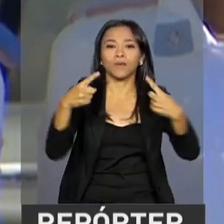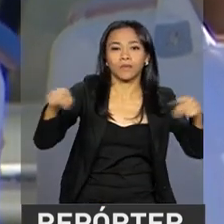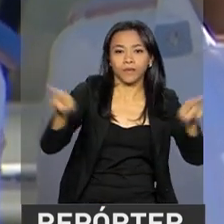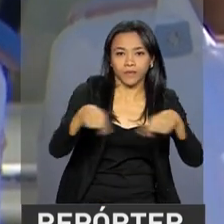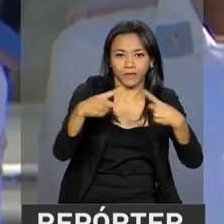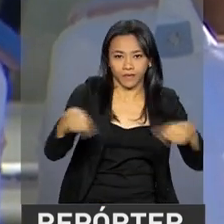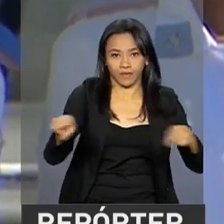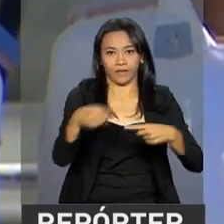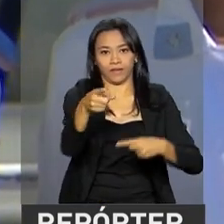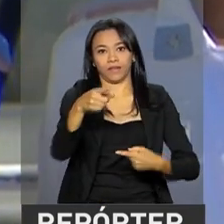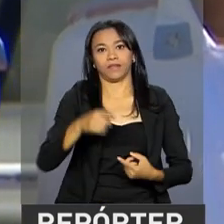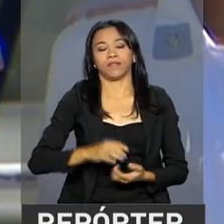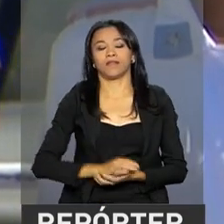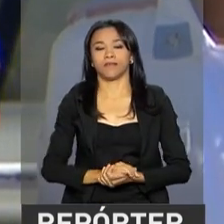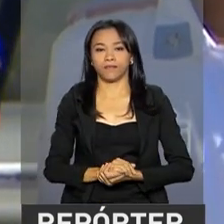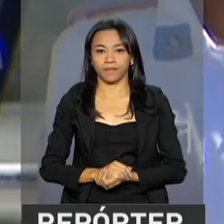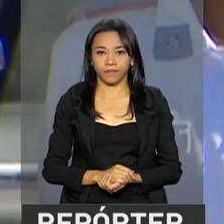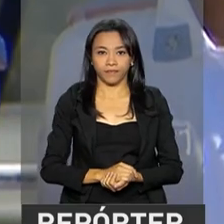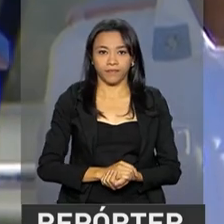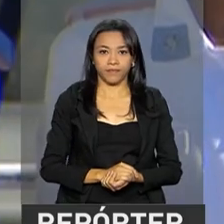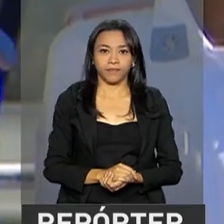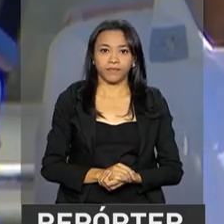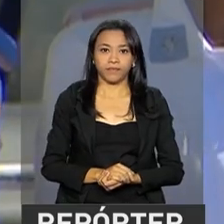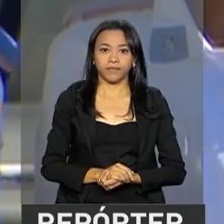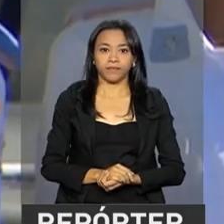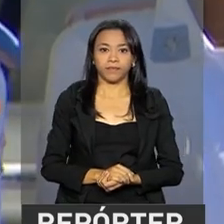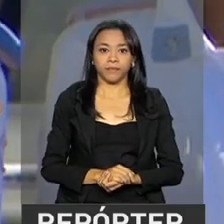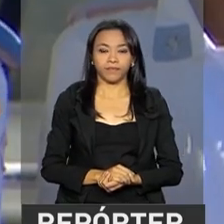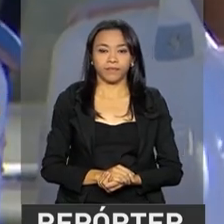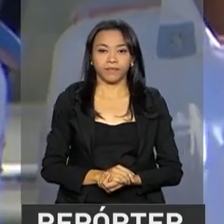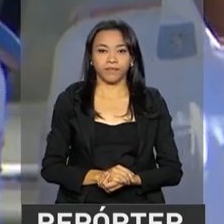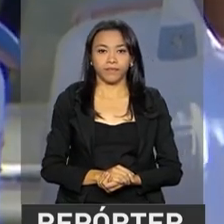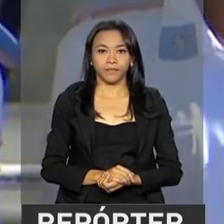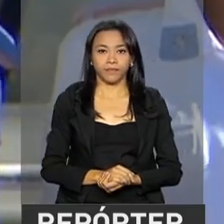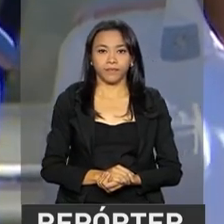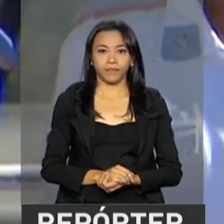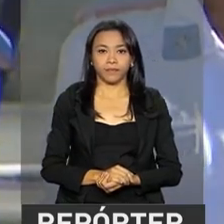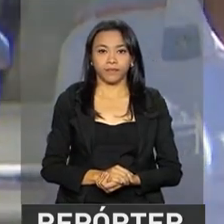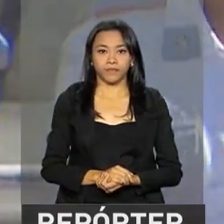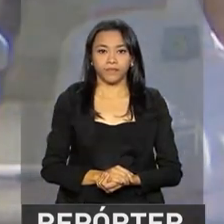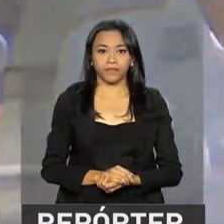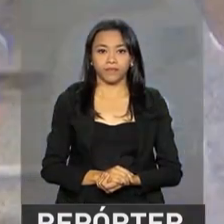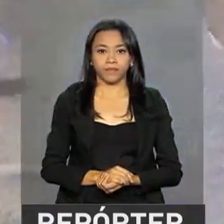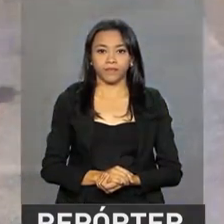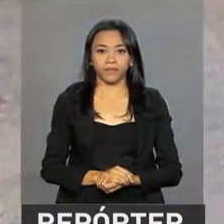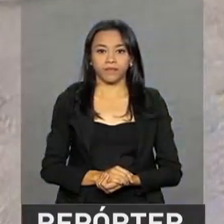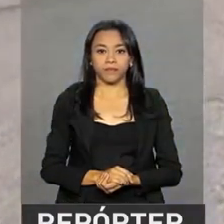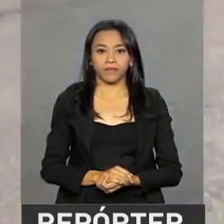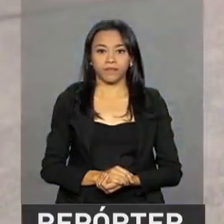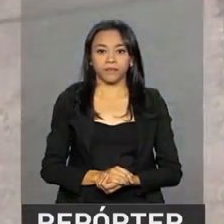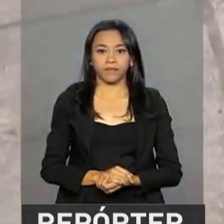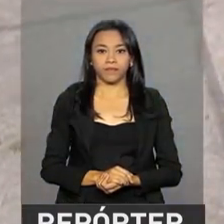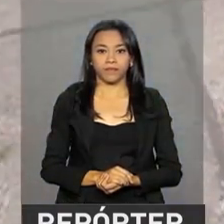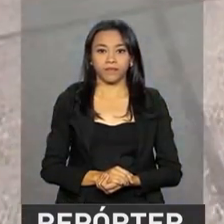O seu vestido rendado, Brasil,